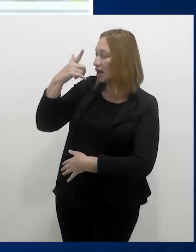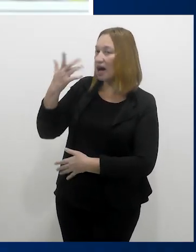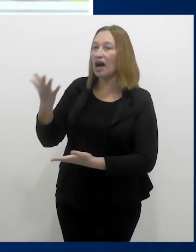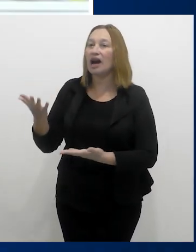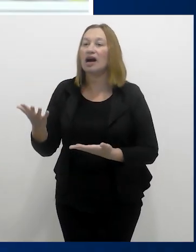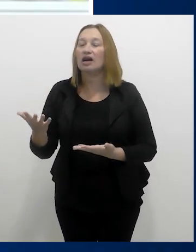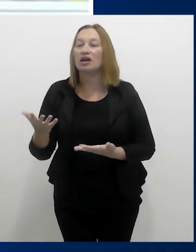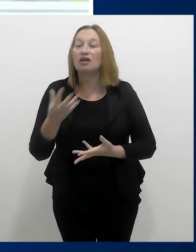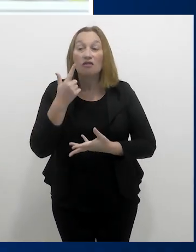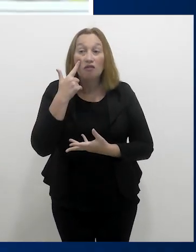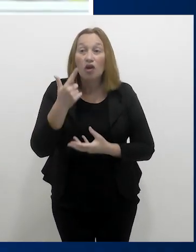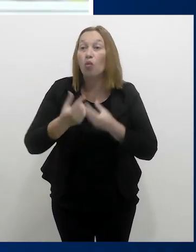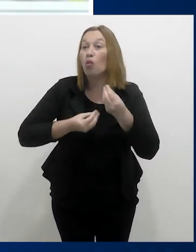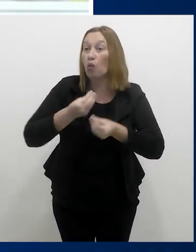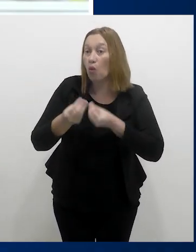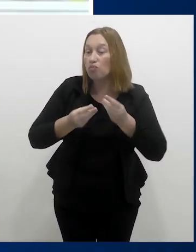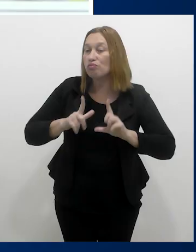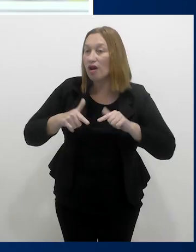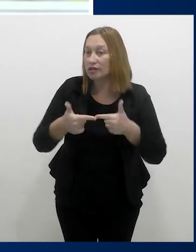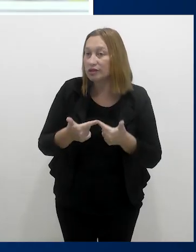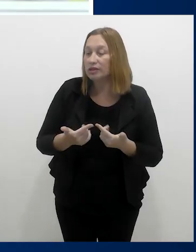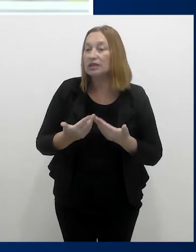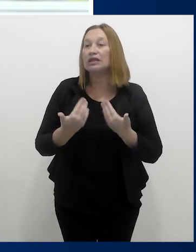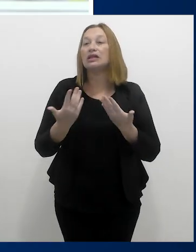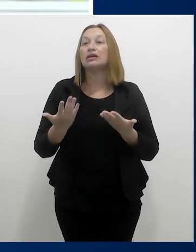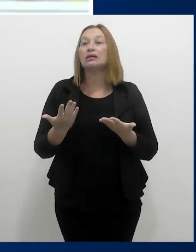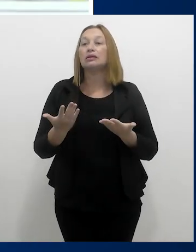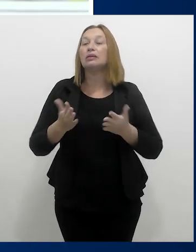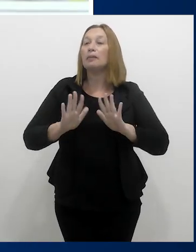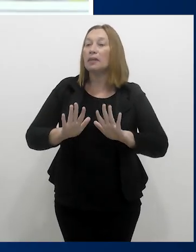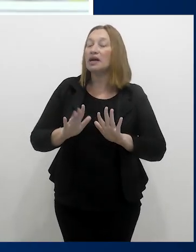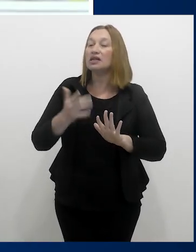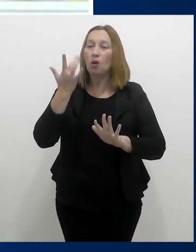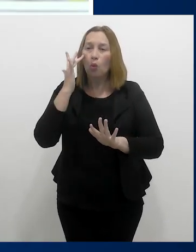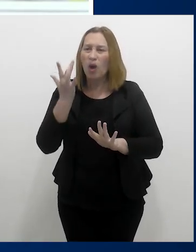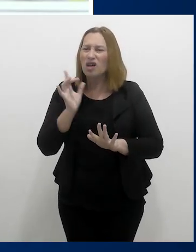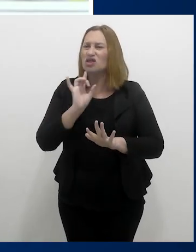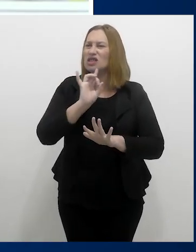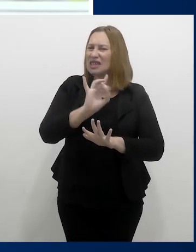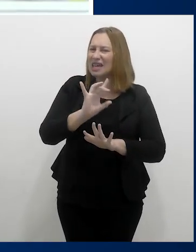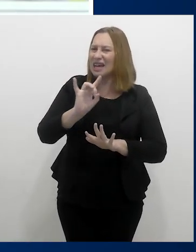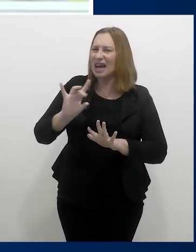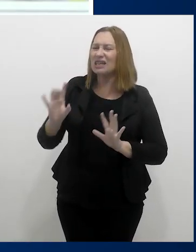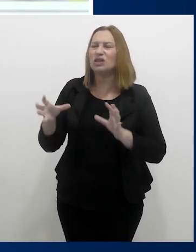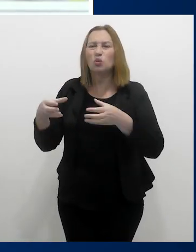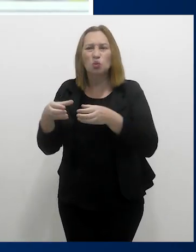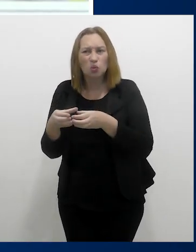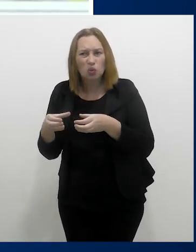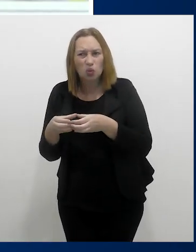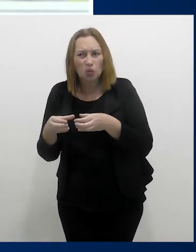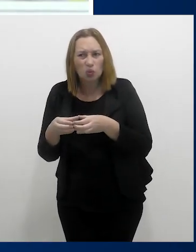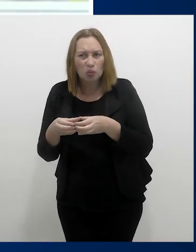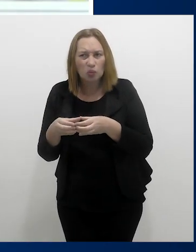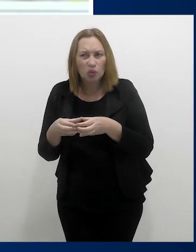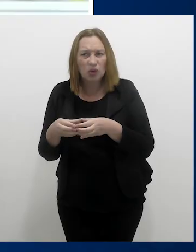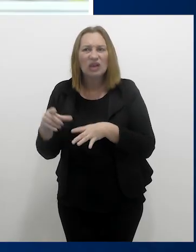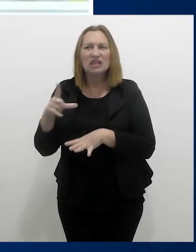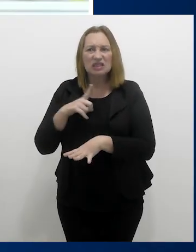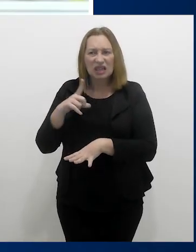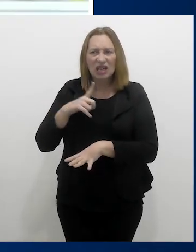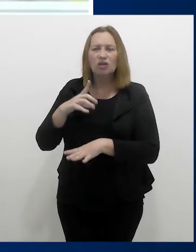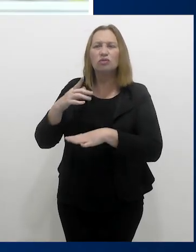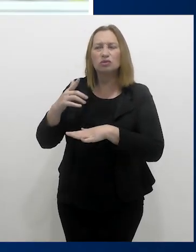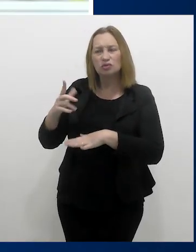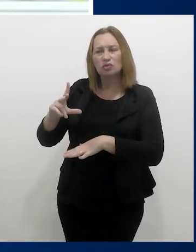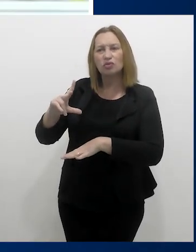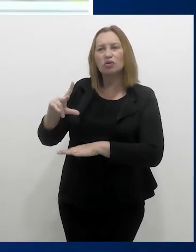pode também ver como que a gente funciona. Embora eu acho que cada grupo